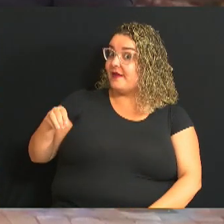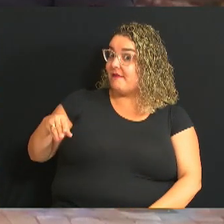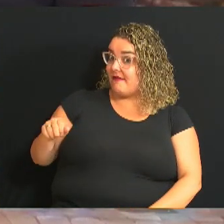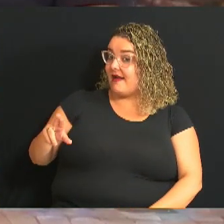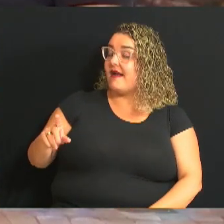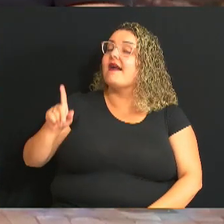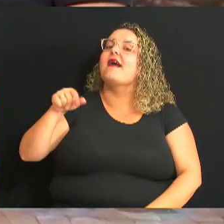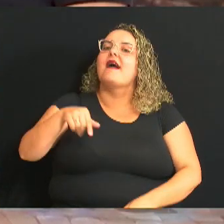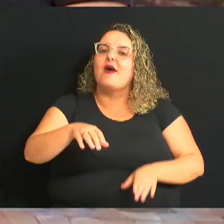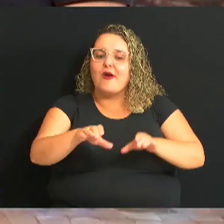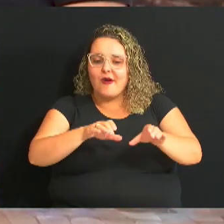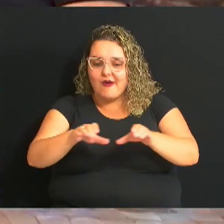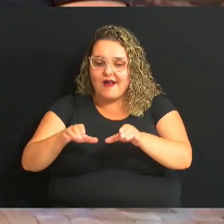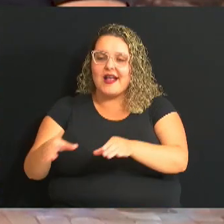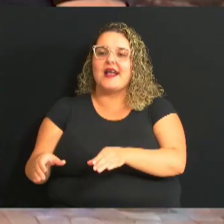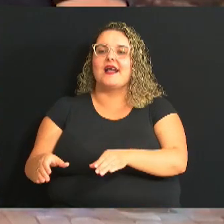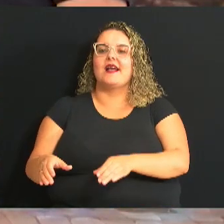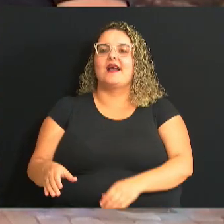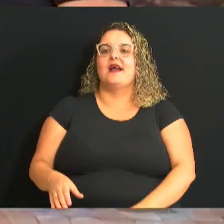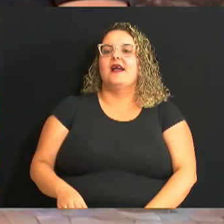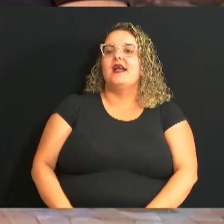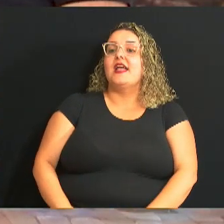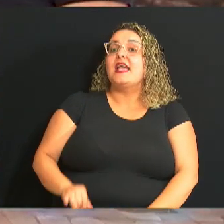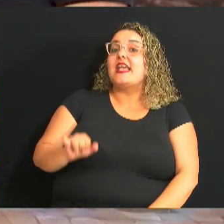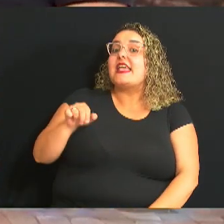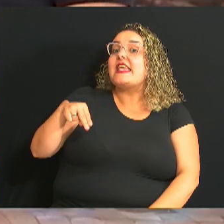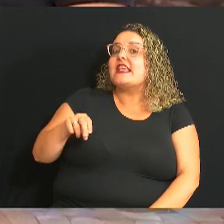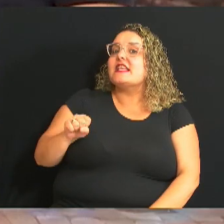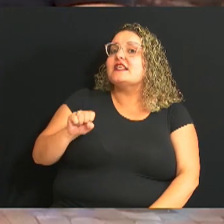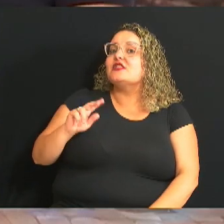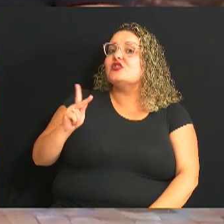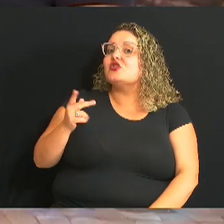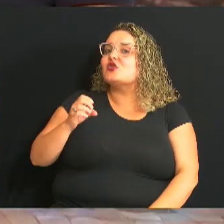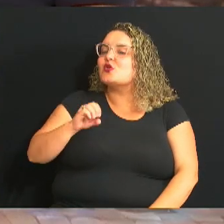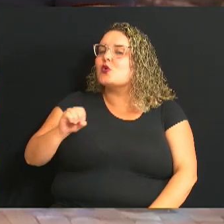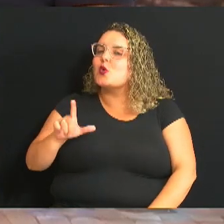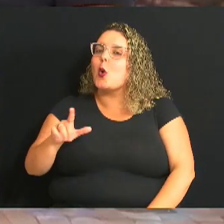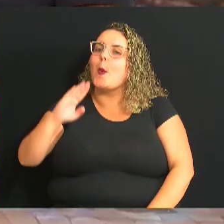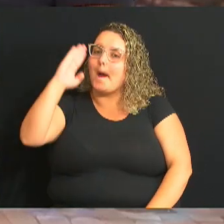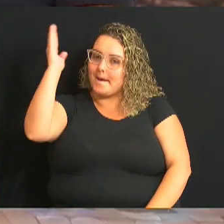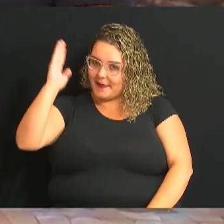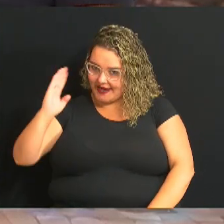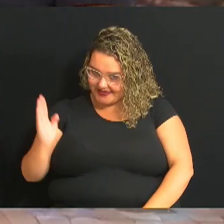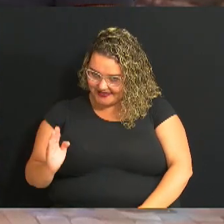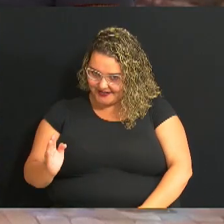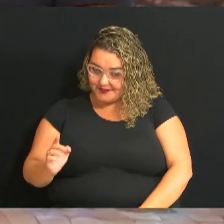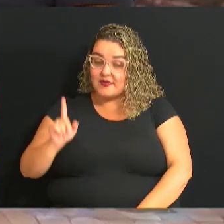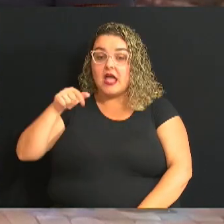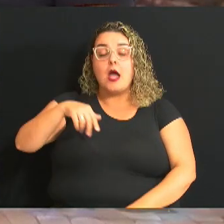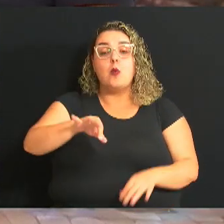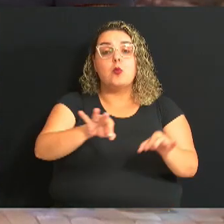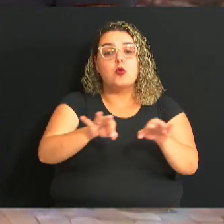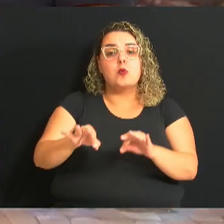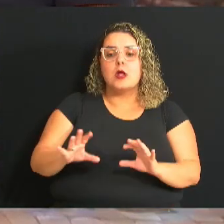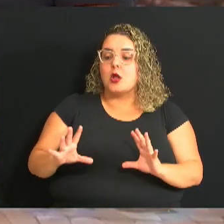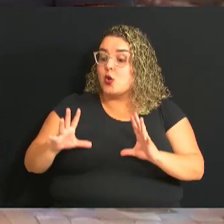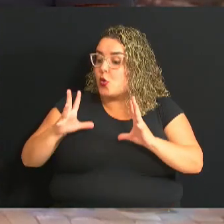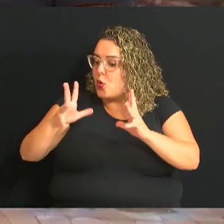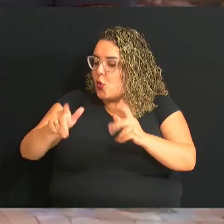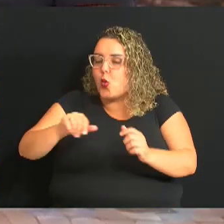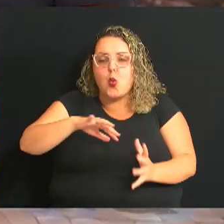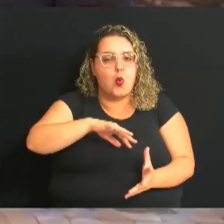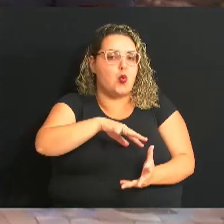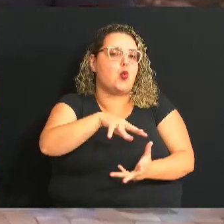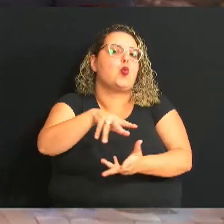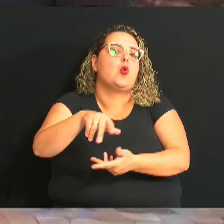o coordenador do F1 in School Brasil, não é? É um projeto que tem no mundo todo, ele